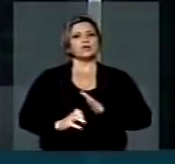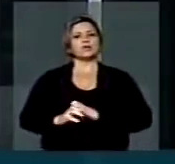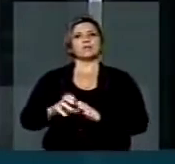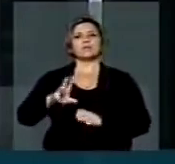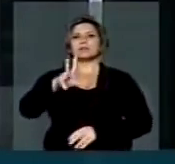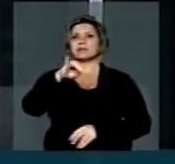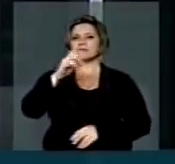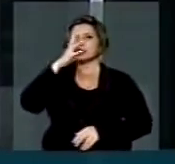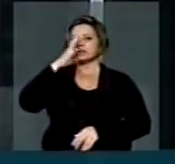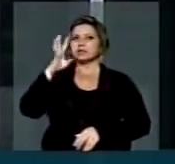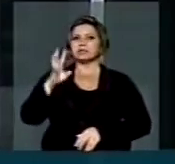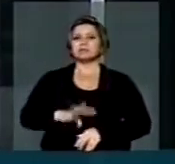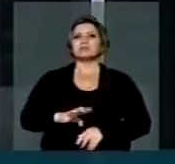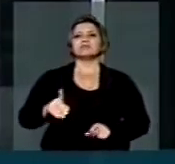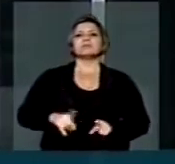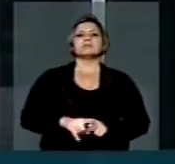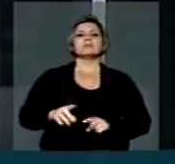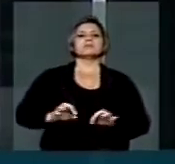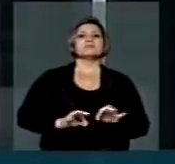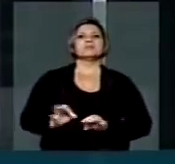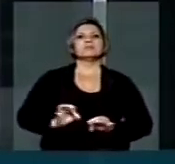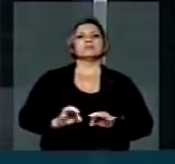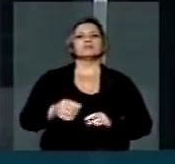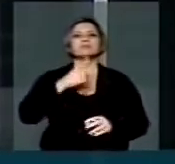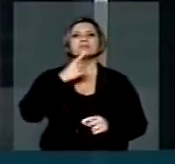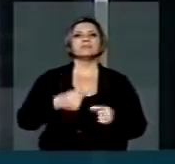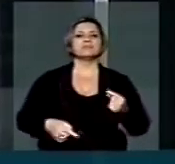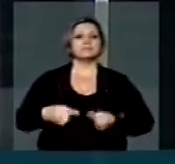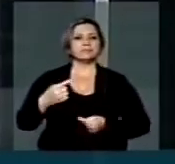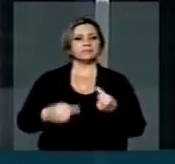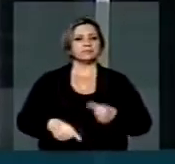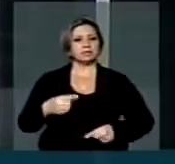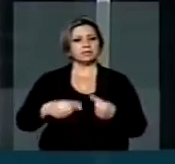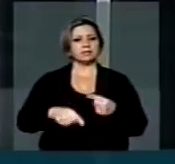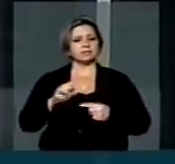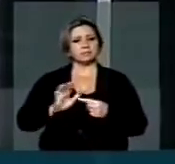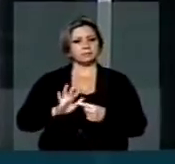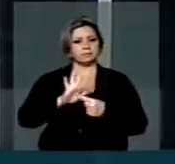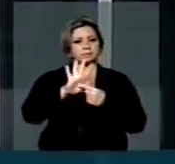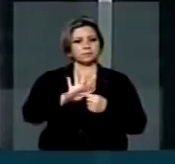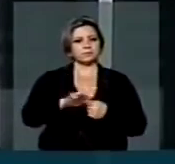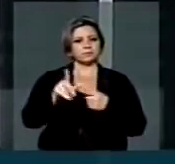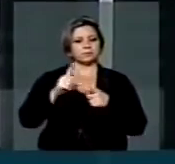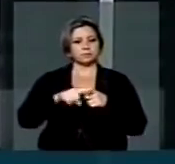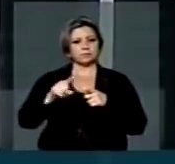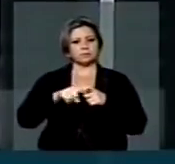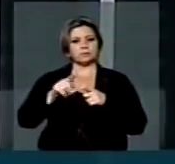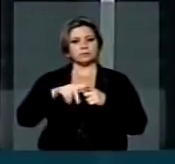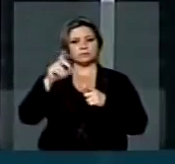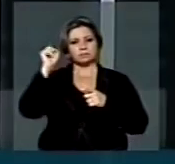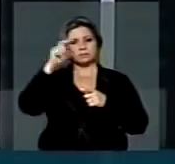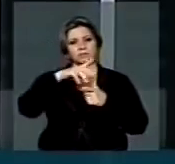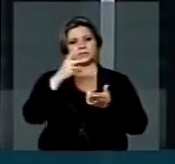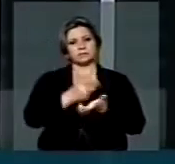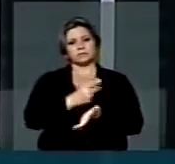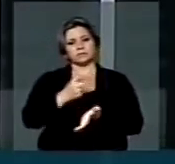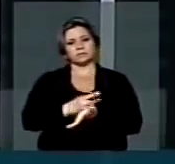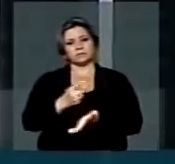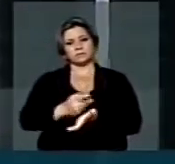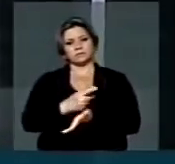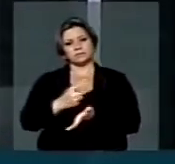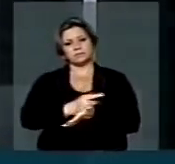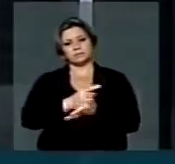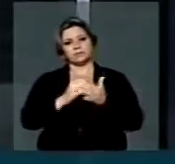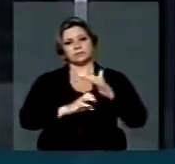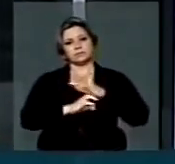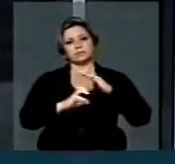seremos acusados de não termos debatido e mostrado as dificuldades, as irregularidades que